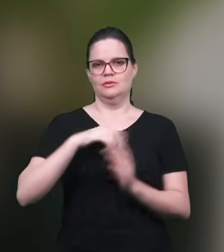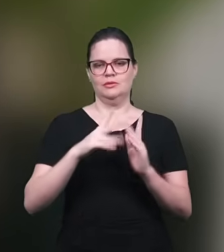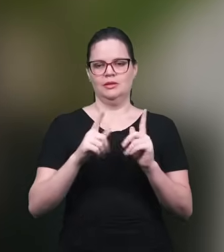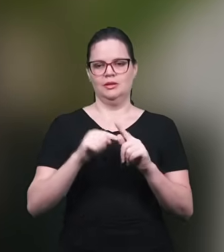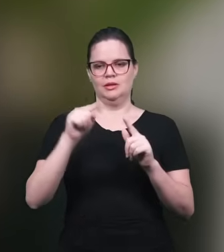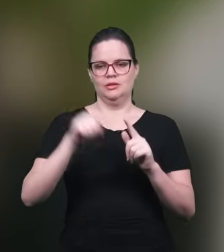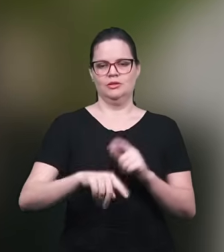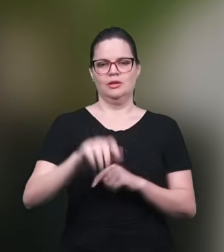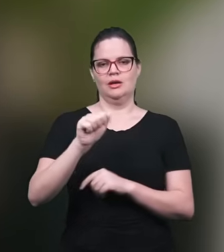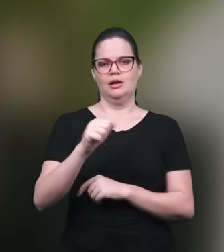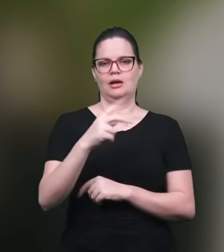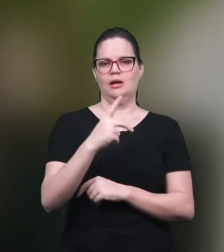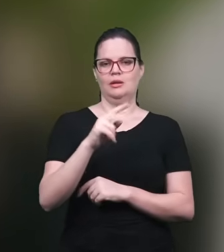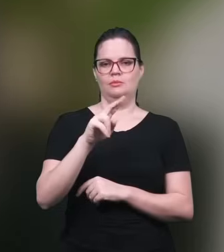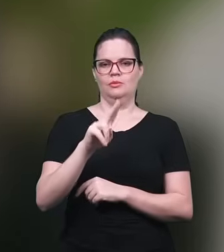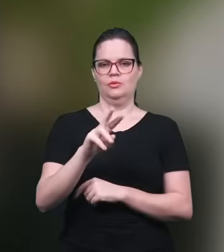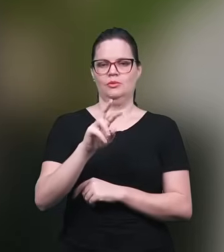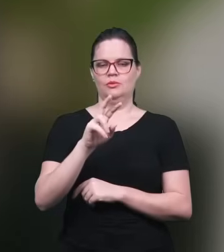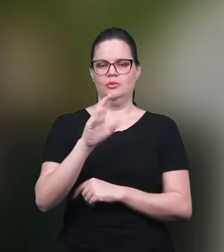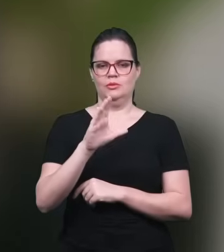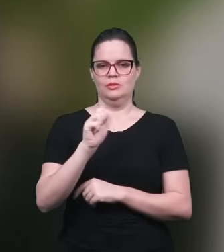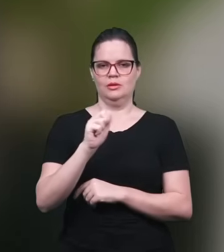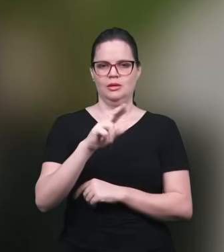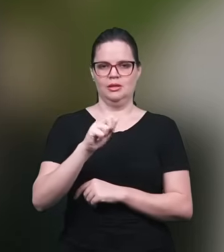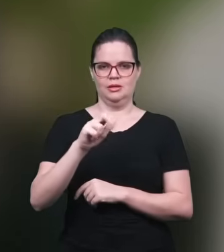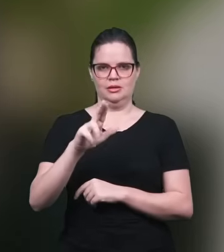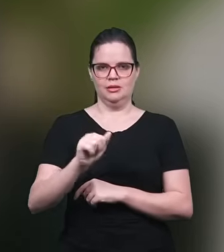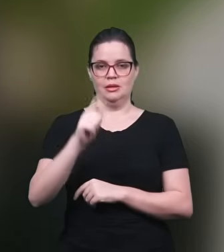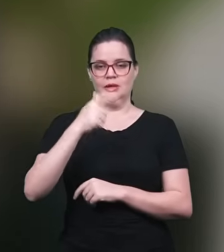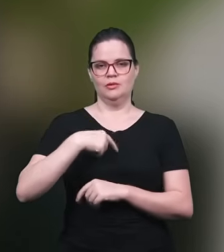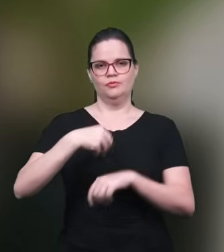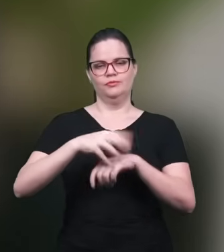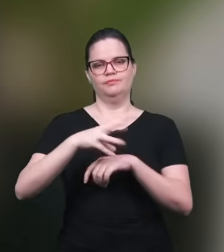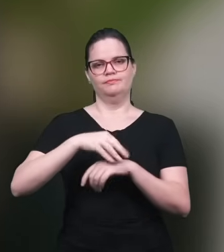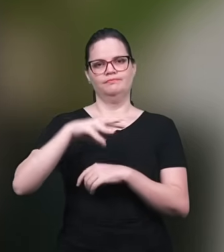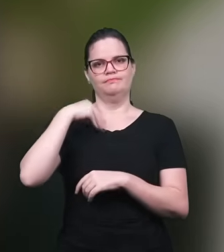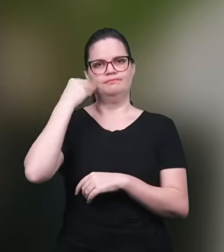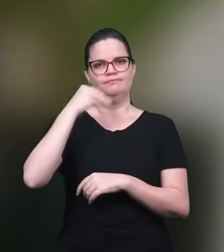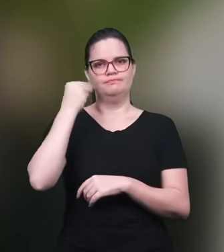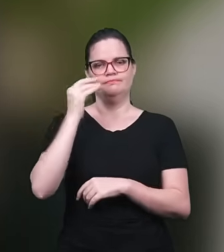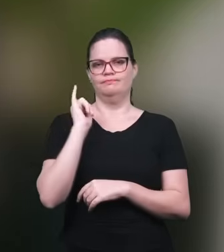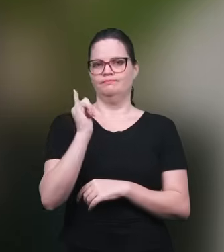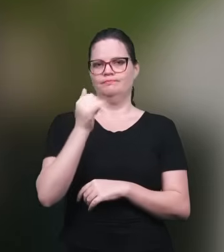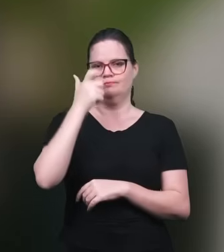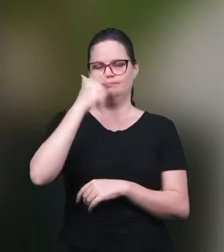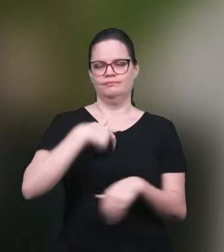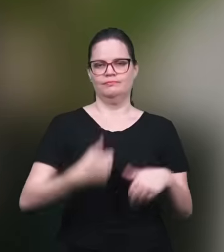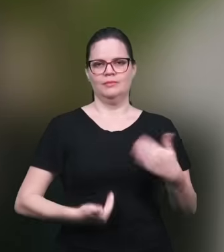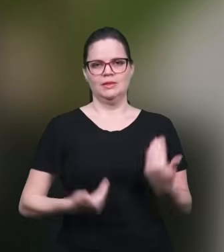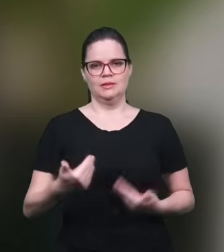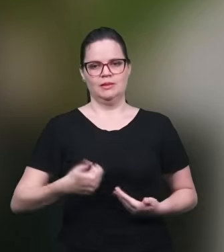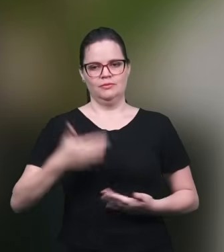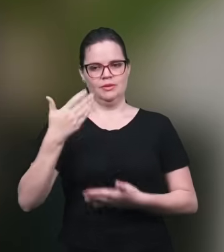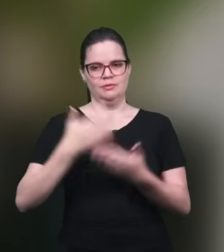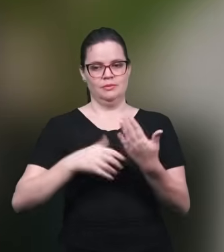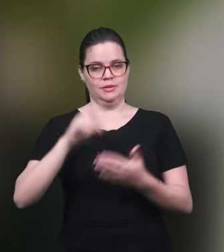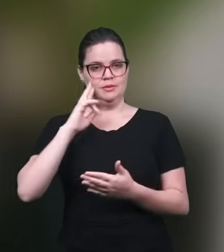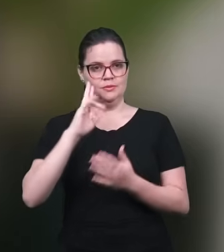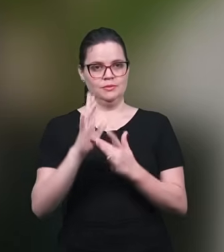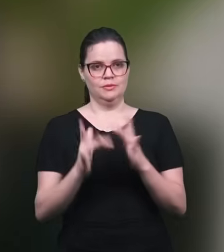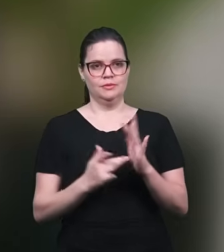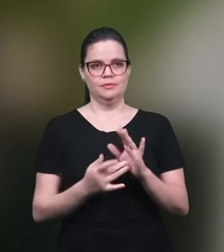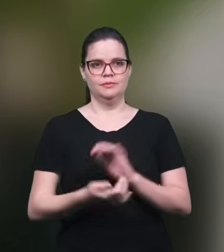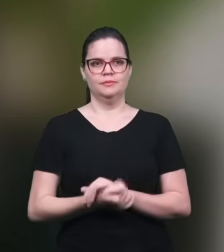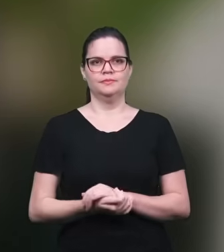da cidade de Apucarana. Eu vim compartilhar hoje a experiência de ser uma serva na presença do Senhor.